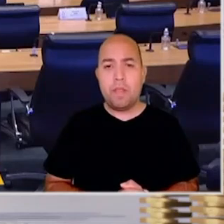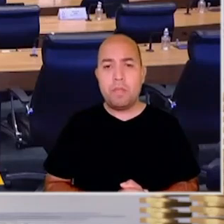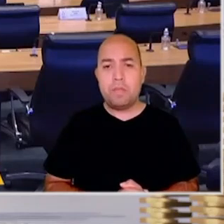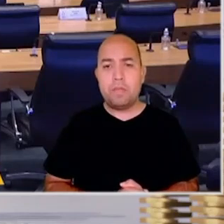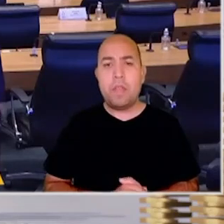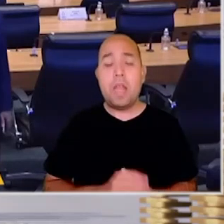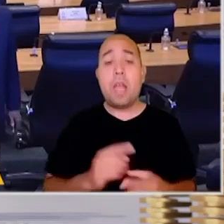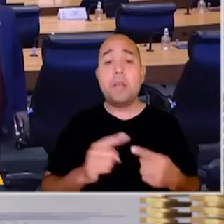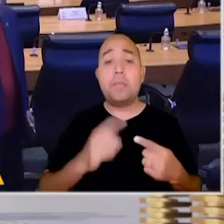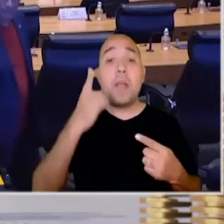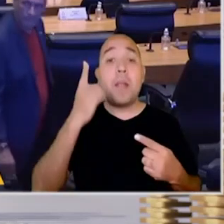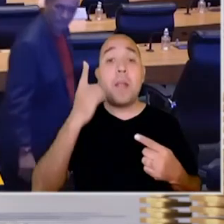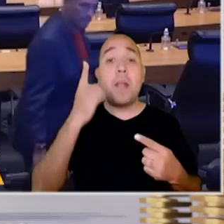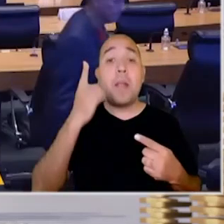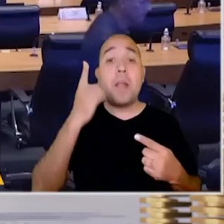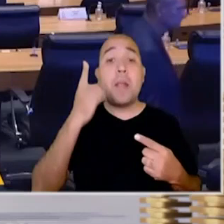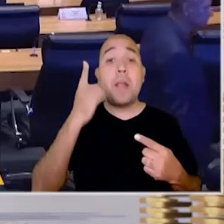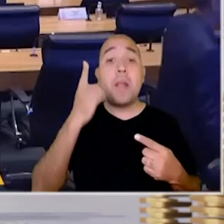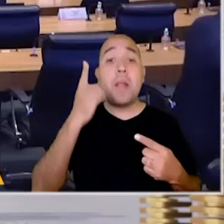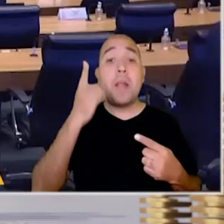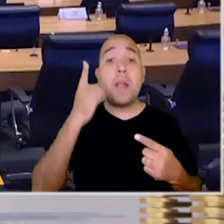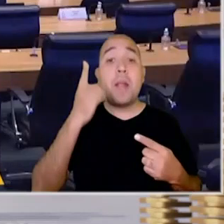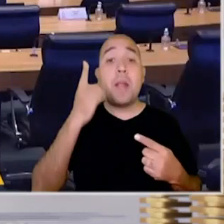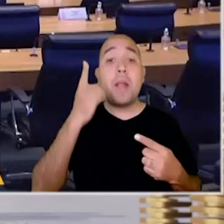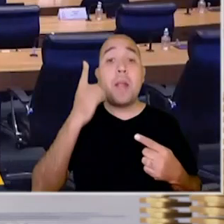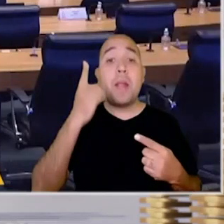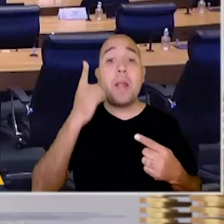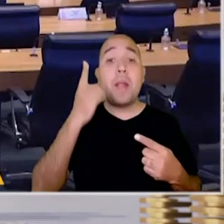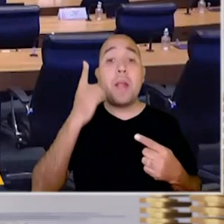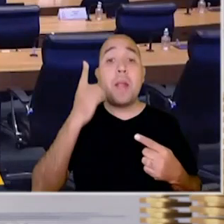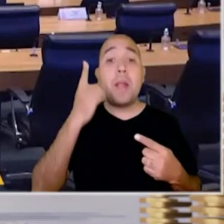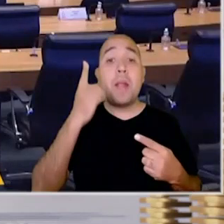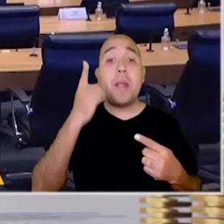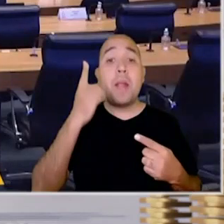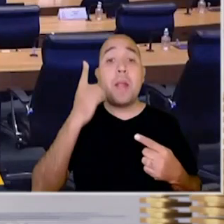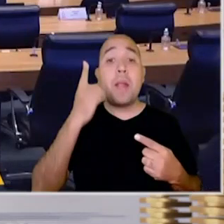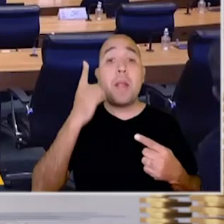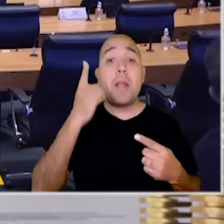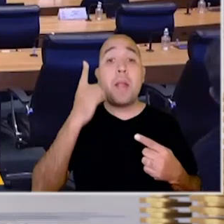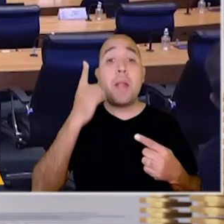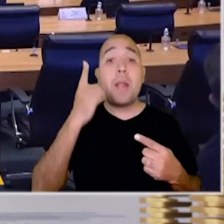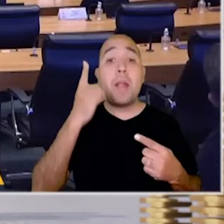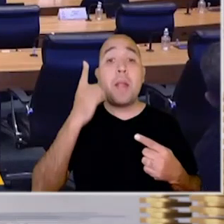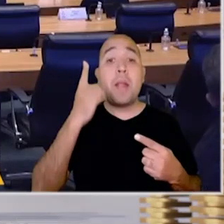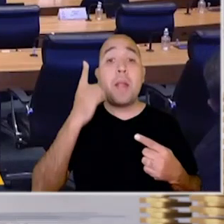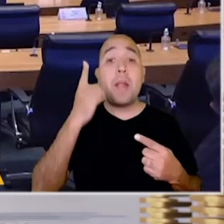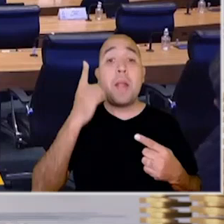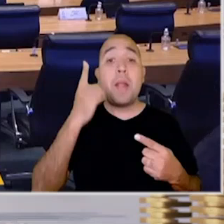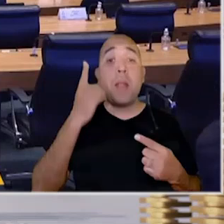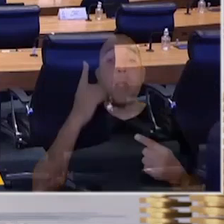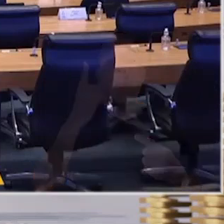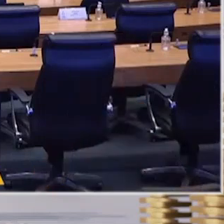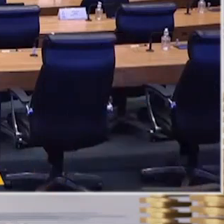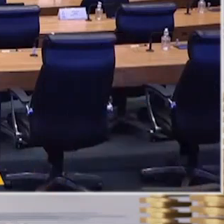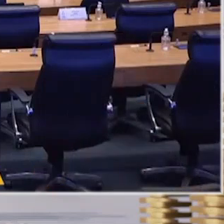Congresso Nacional, mas a expectativa, sim, é que ele esteja nesse relatório da CPI do DF, da Câmara